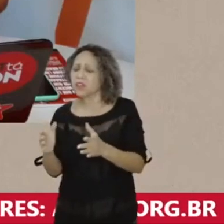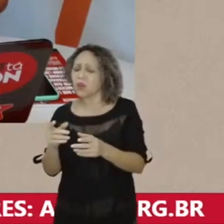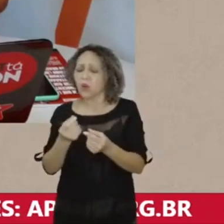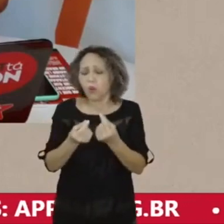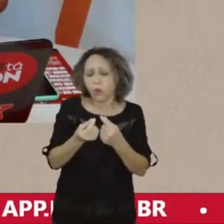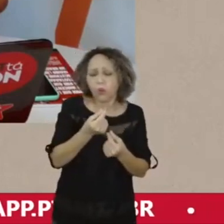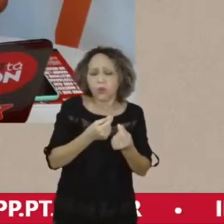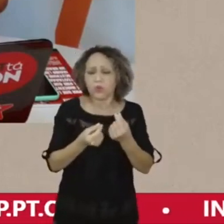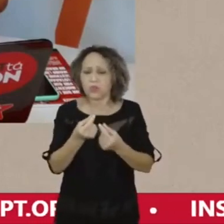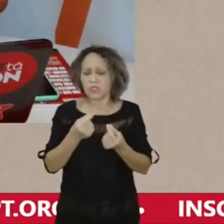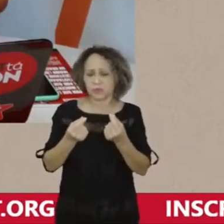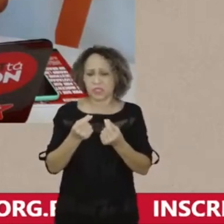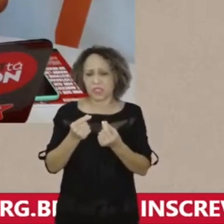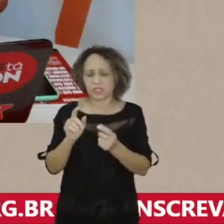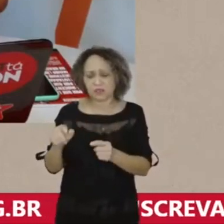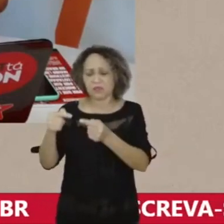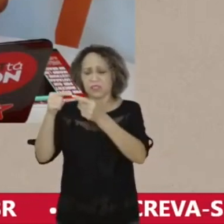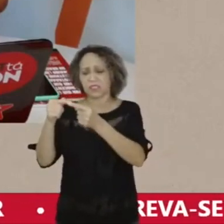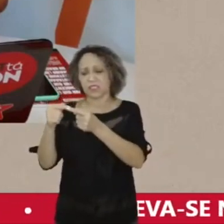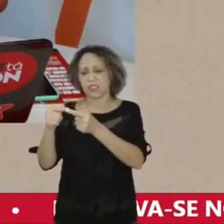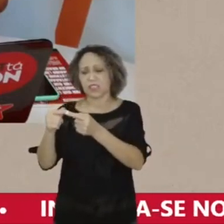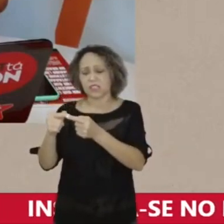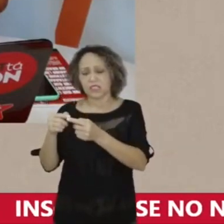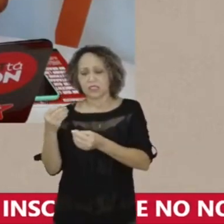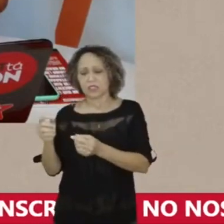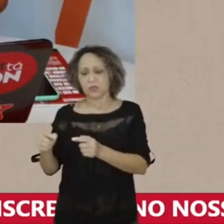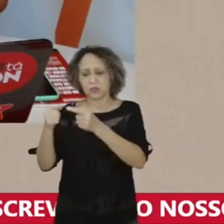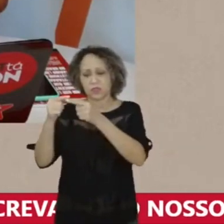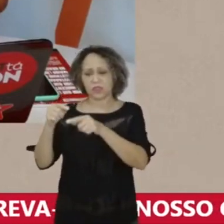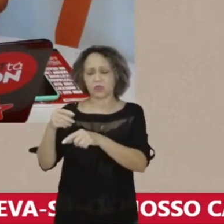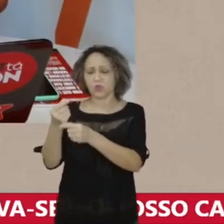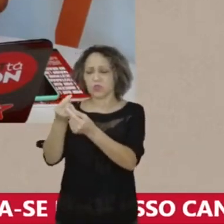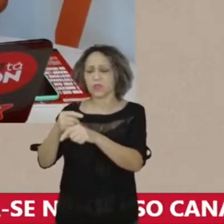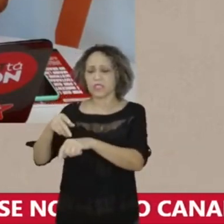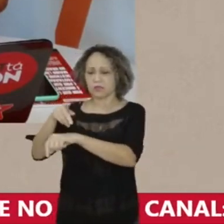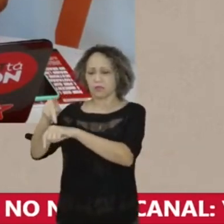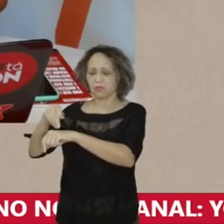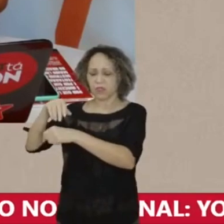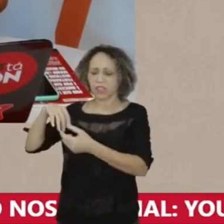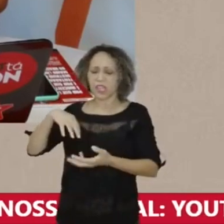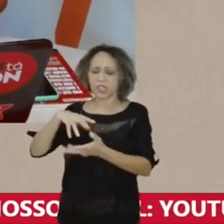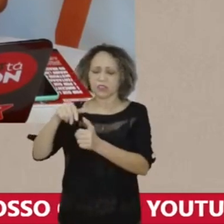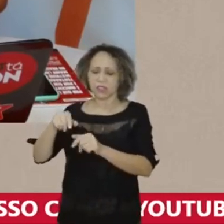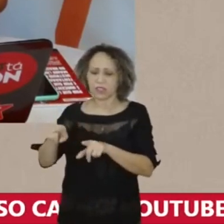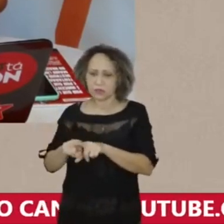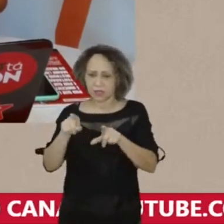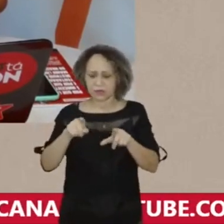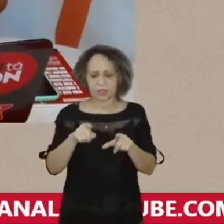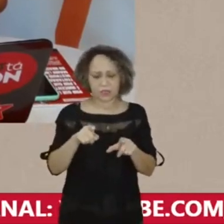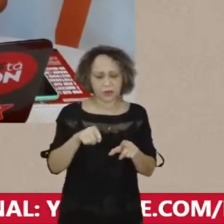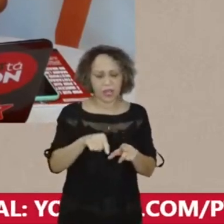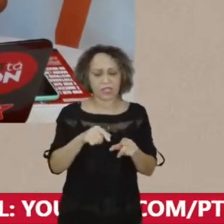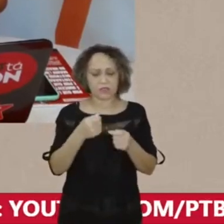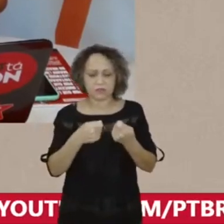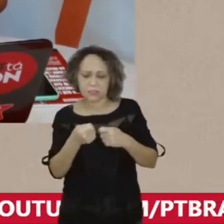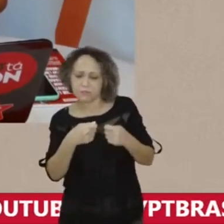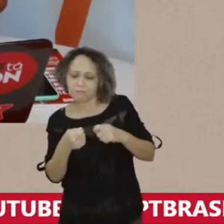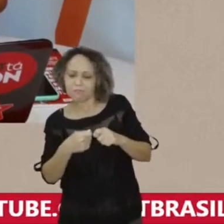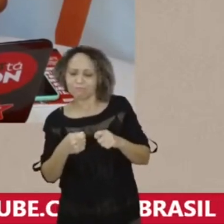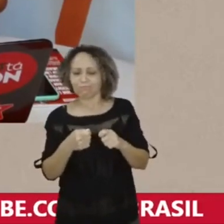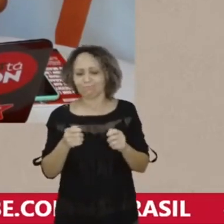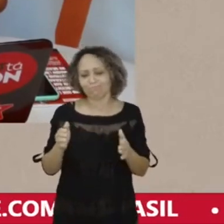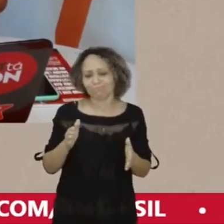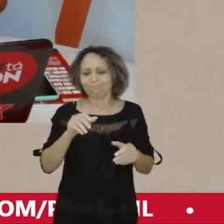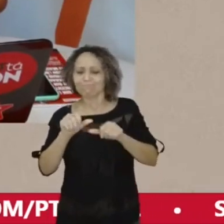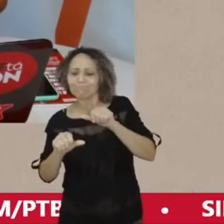giraram em torno das cotações internacionais, só que sem dar solavancos na economia e incorporando essa volatilidade de preços. E só para concluir,